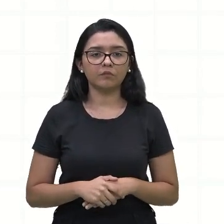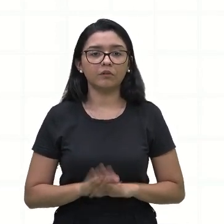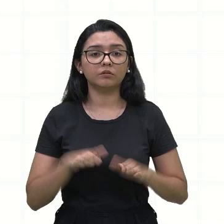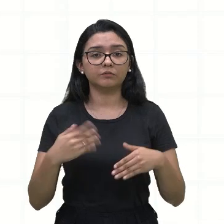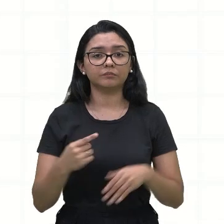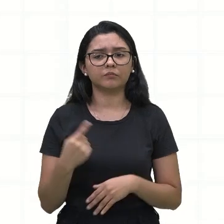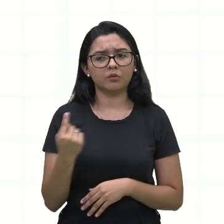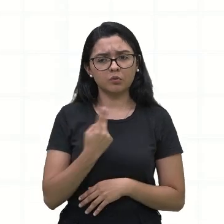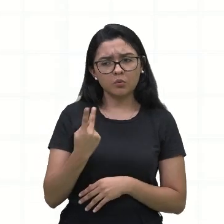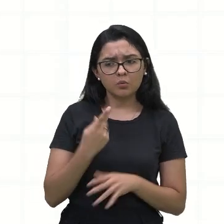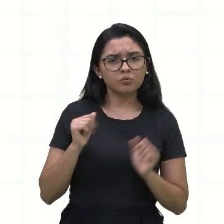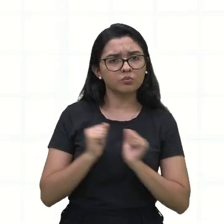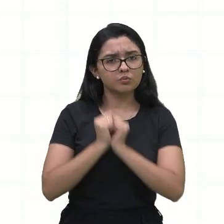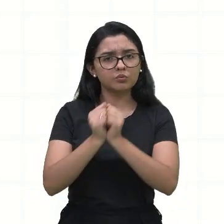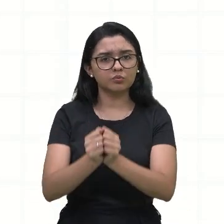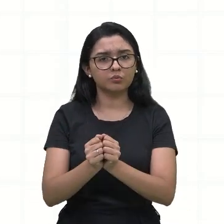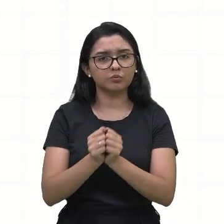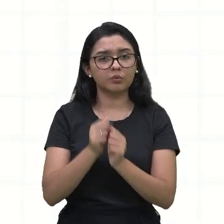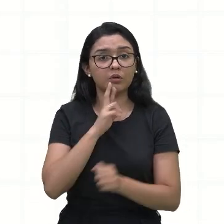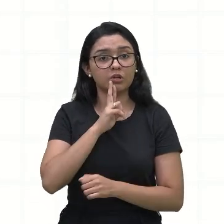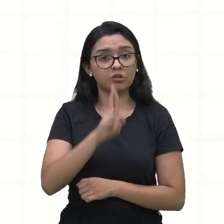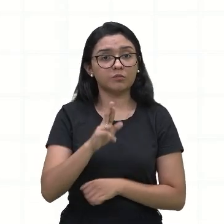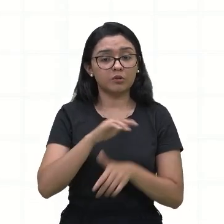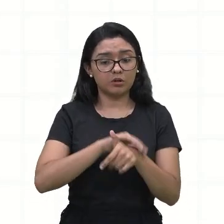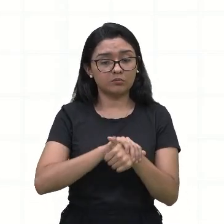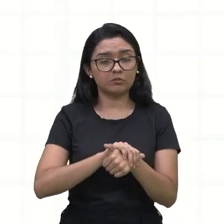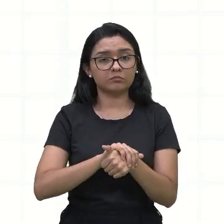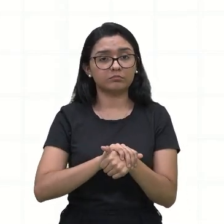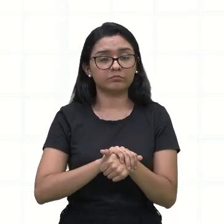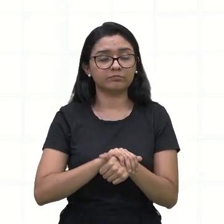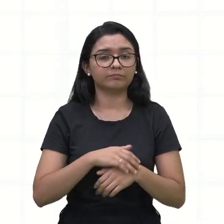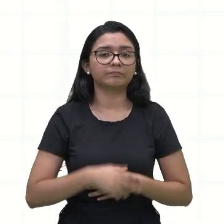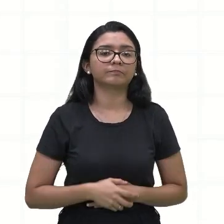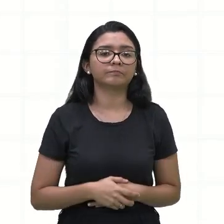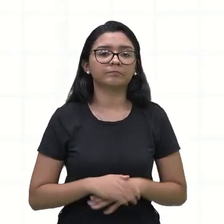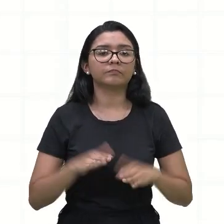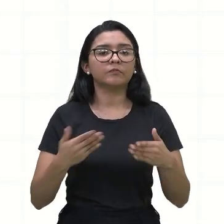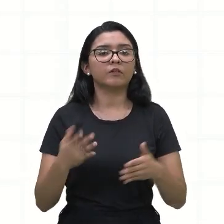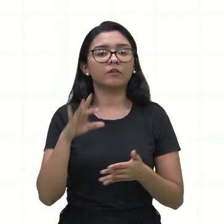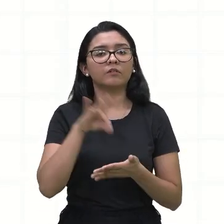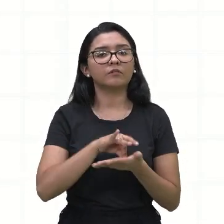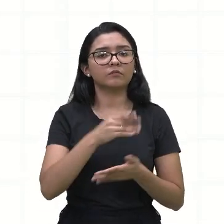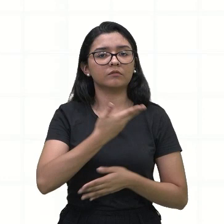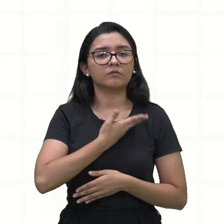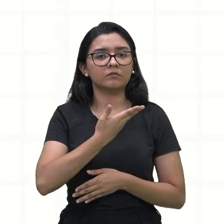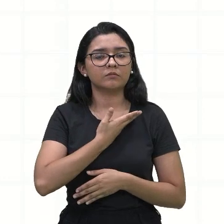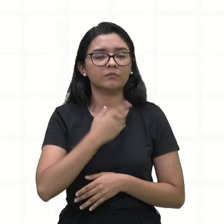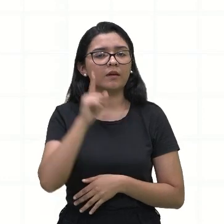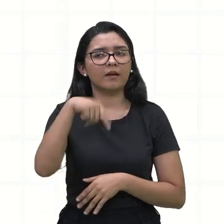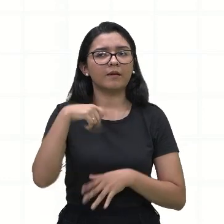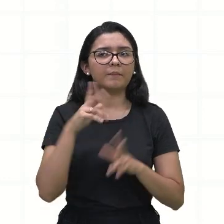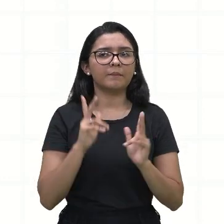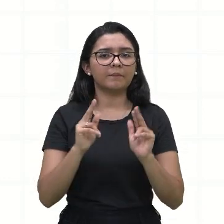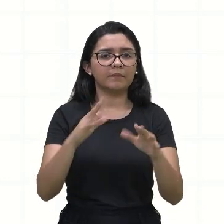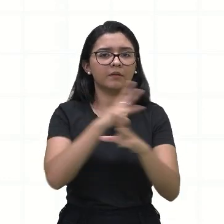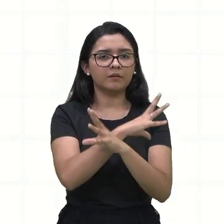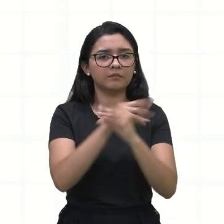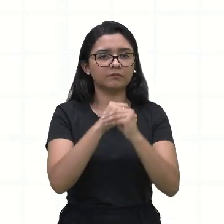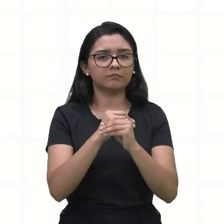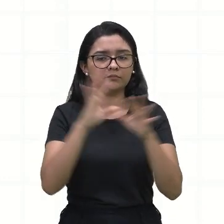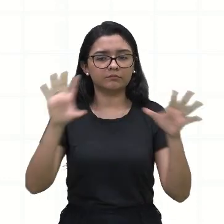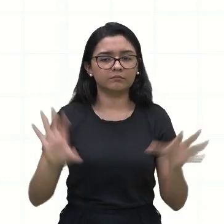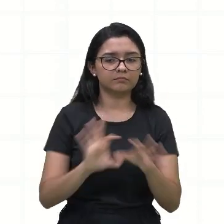Estamos juntos, amigo, disse a tartaruga, tranquilizando-o. A verdadeira amizade é como uma conjunção que nos liga de